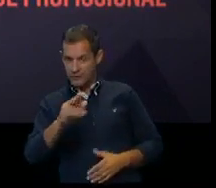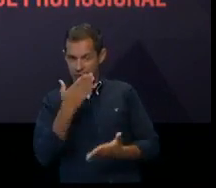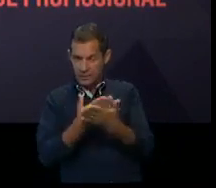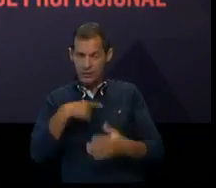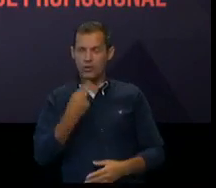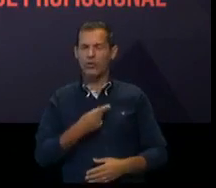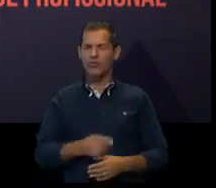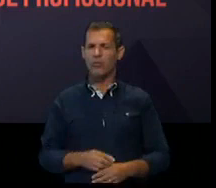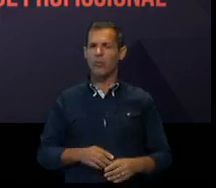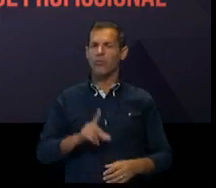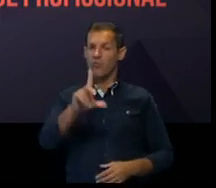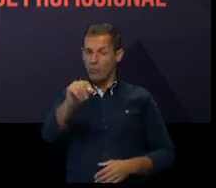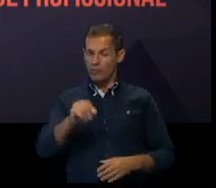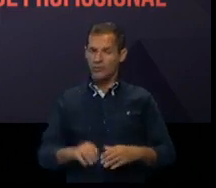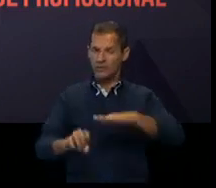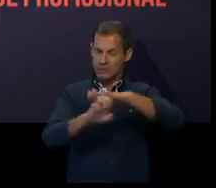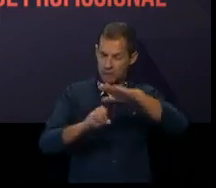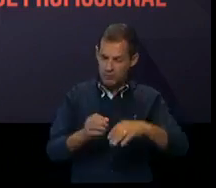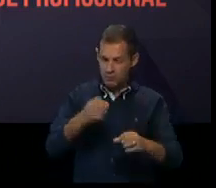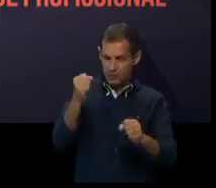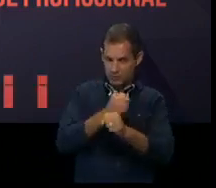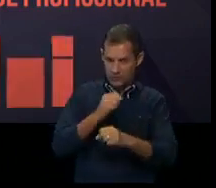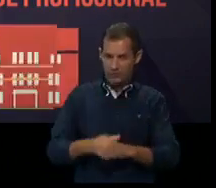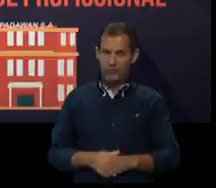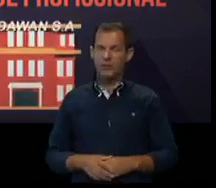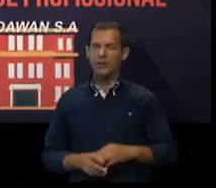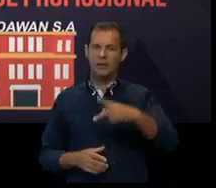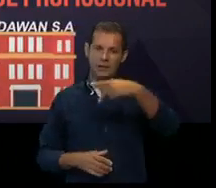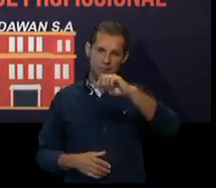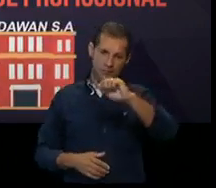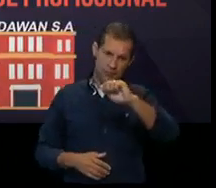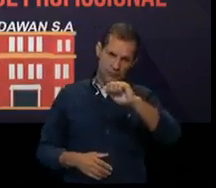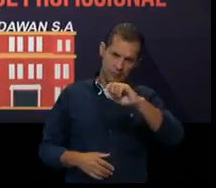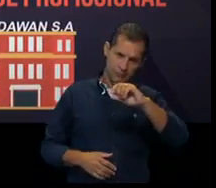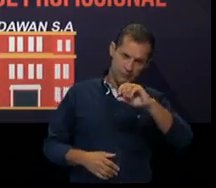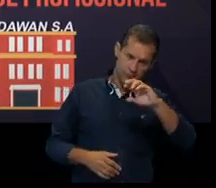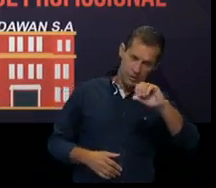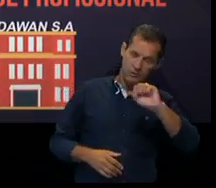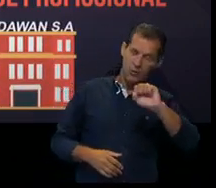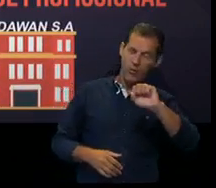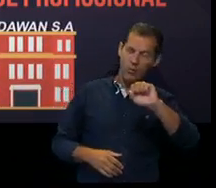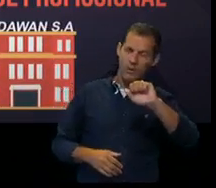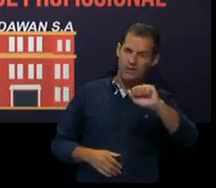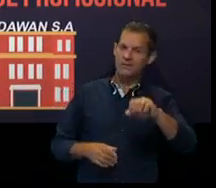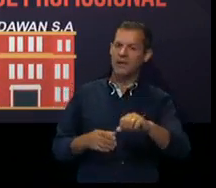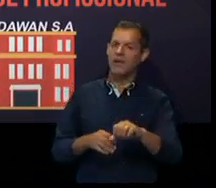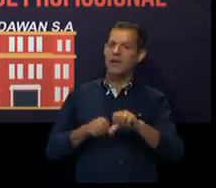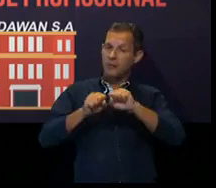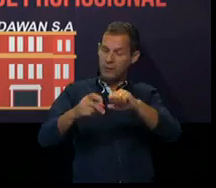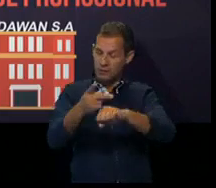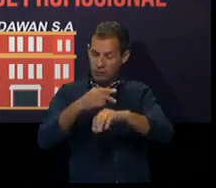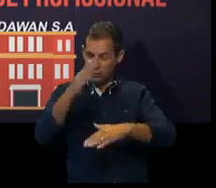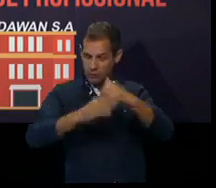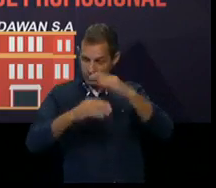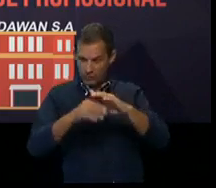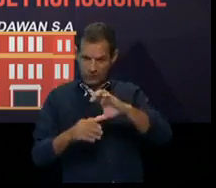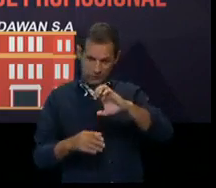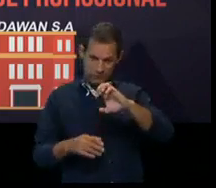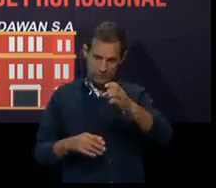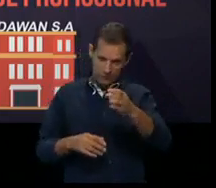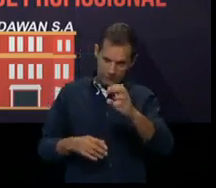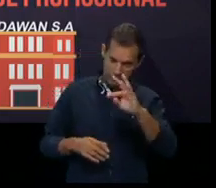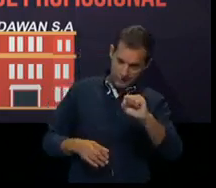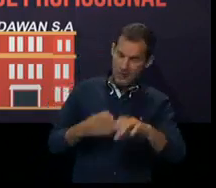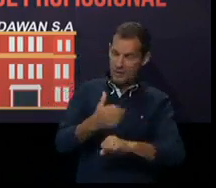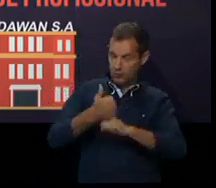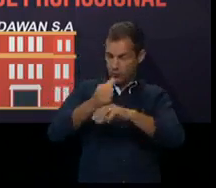nós fomos contratados pela construtora Padawan S.A., recém-chegada no mercado, e à procura de profissionais de exatas,